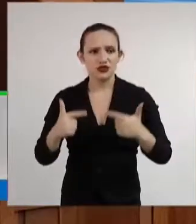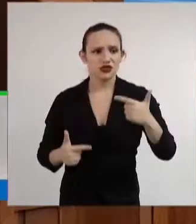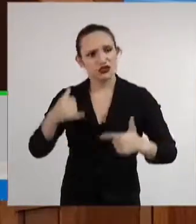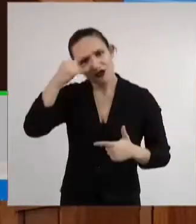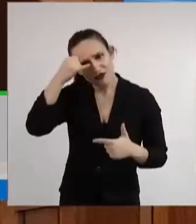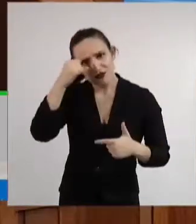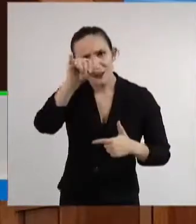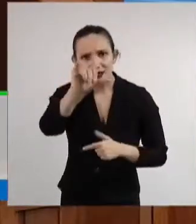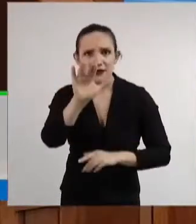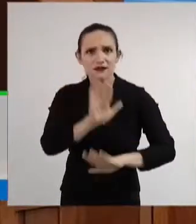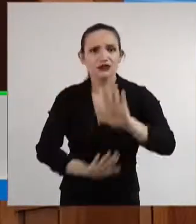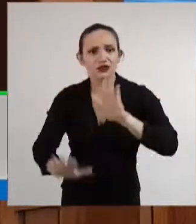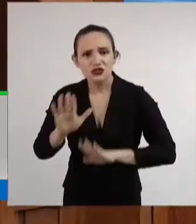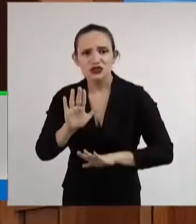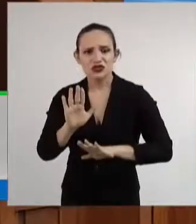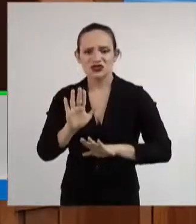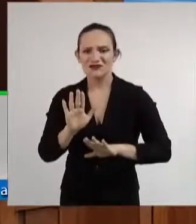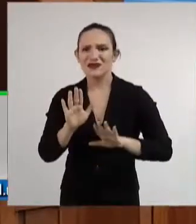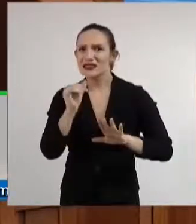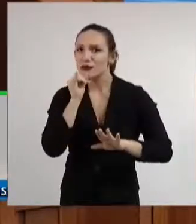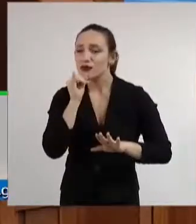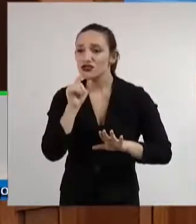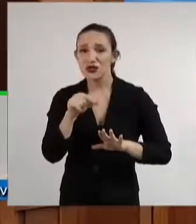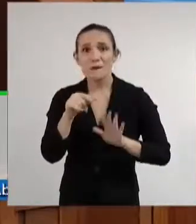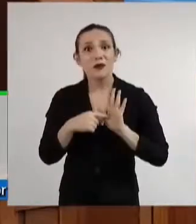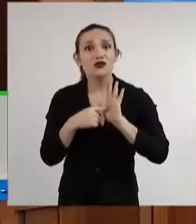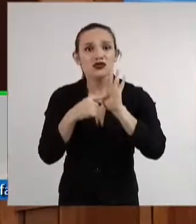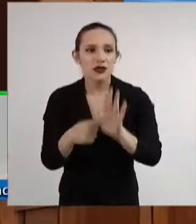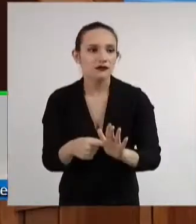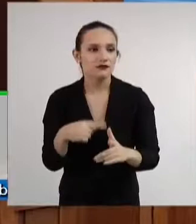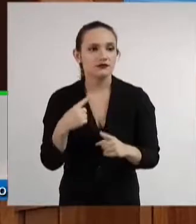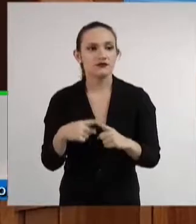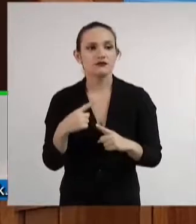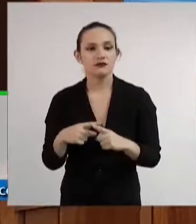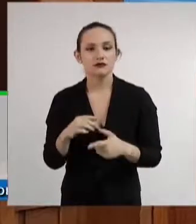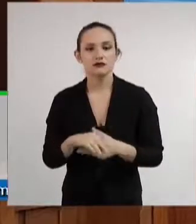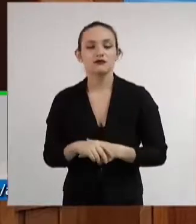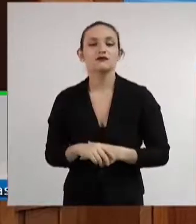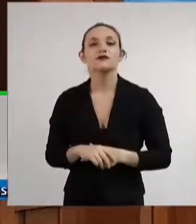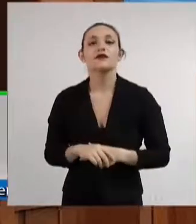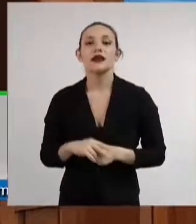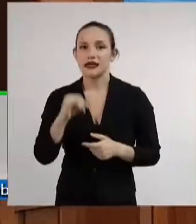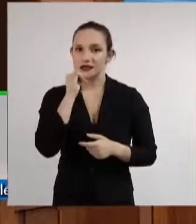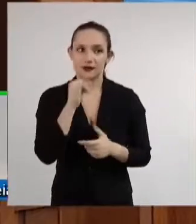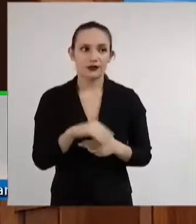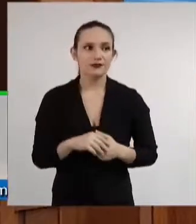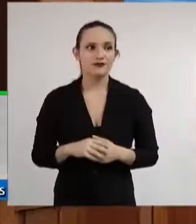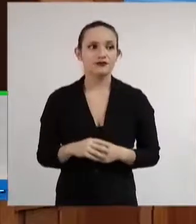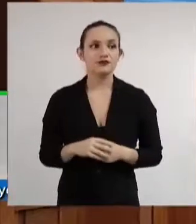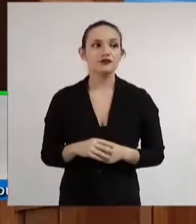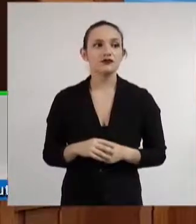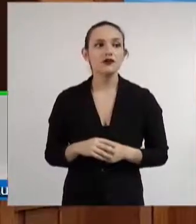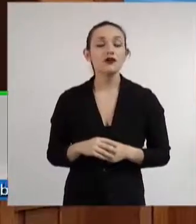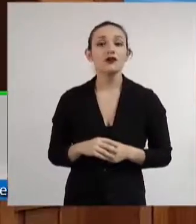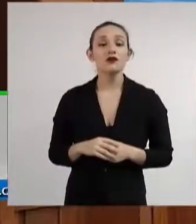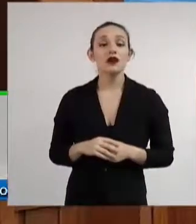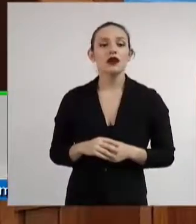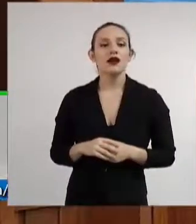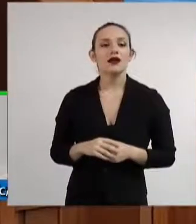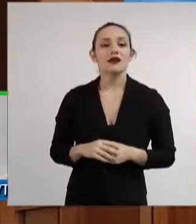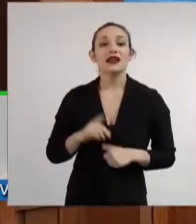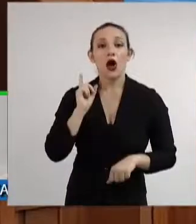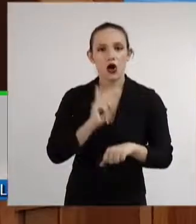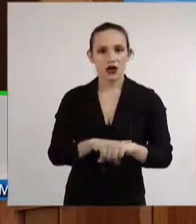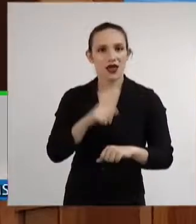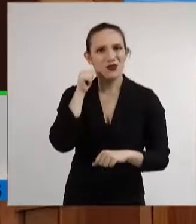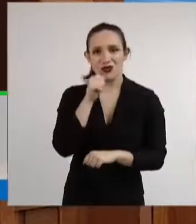prevenção, de levar a esse encorajamento, porque o que o agressor tem a seu favor é justamente o